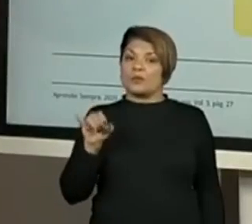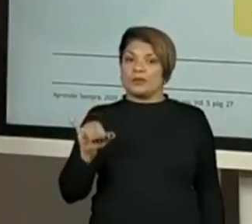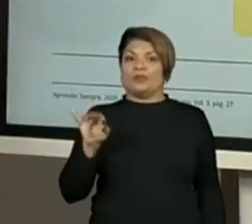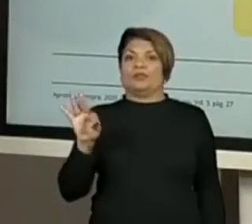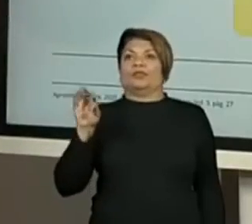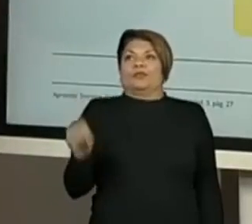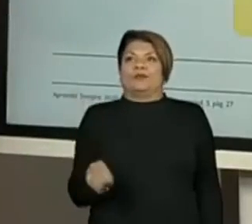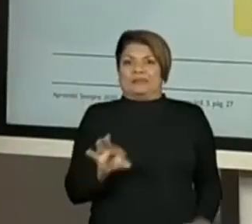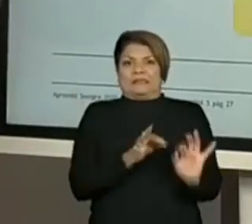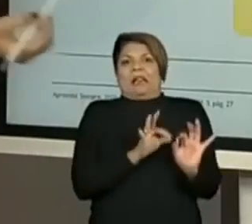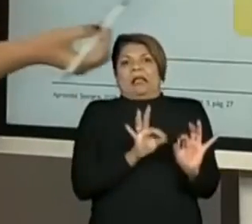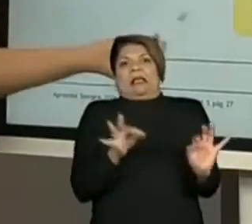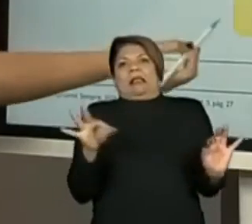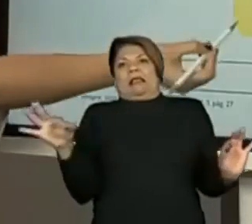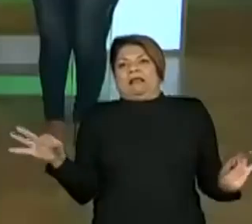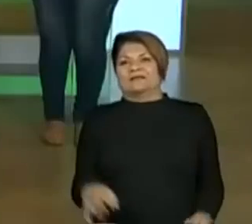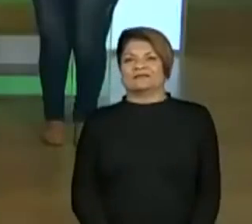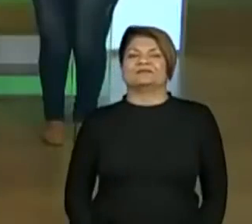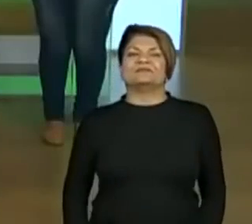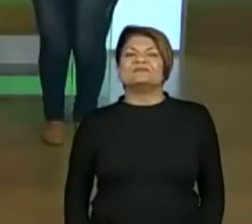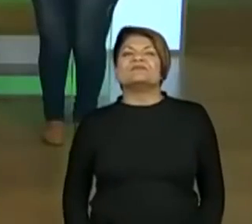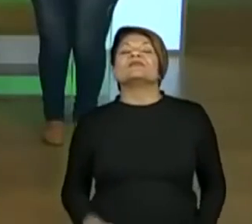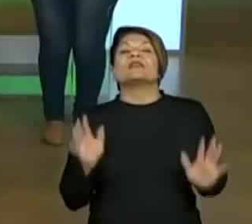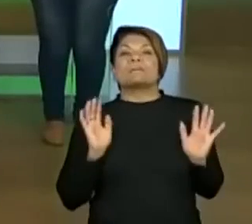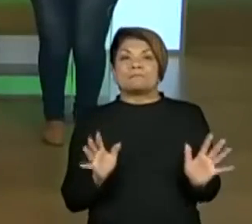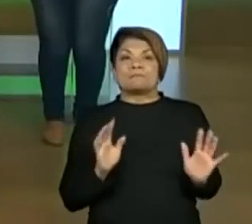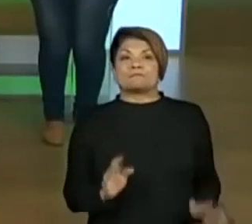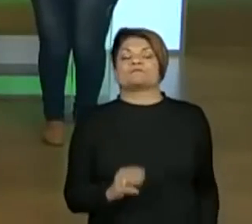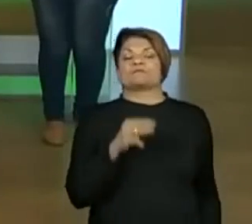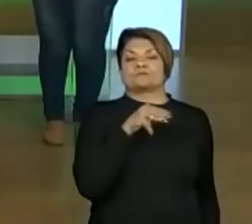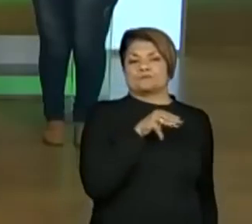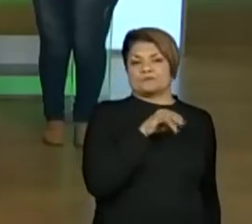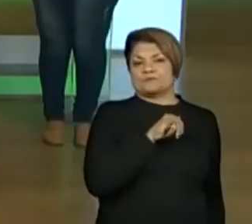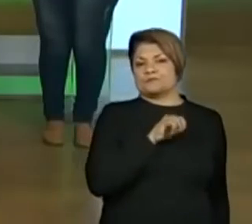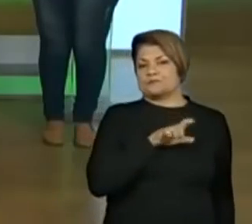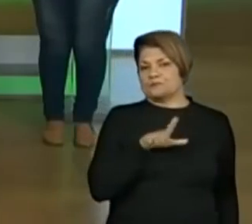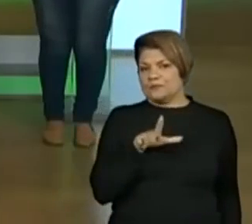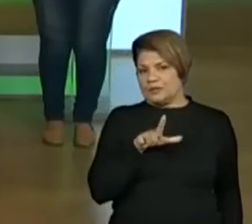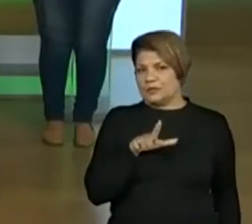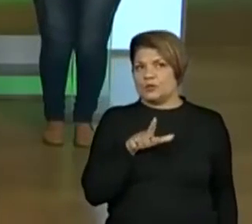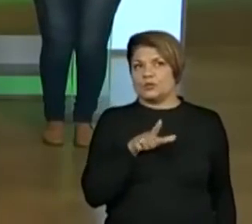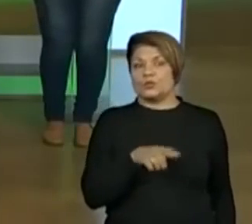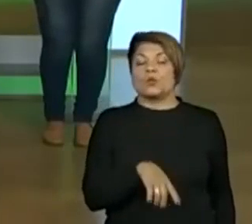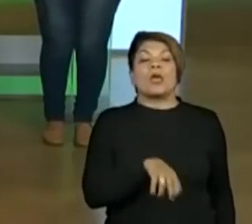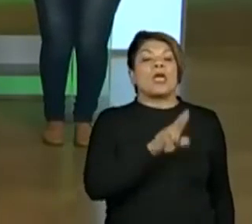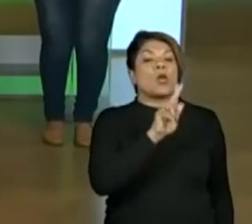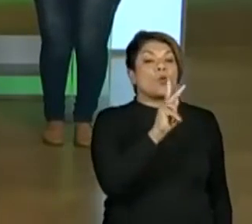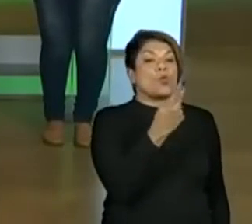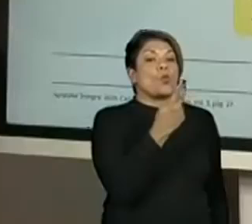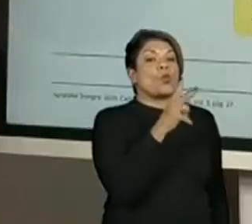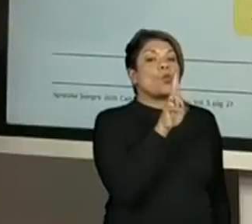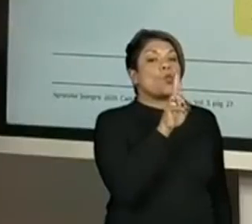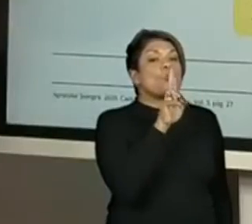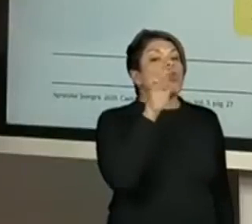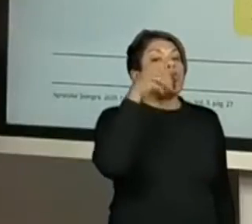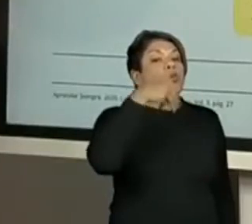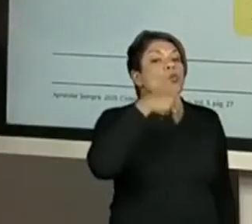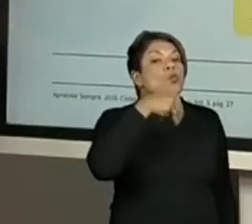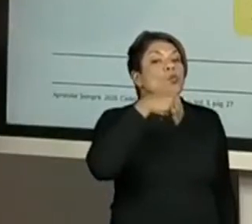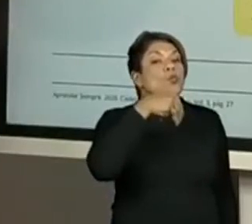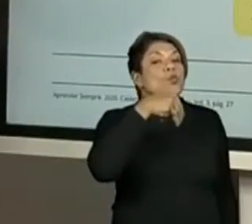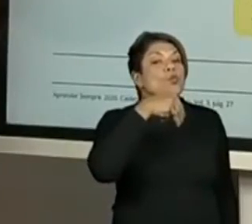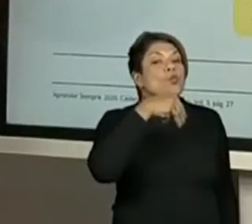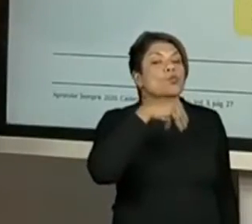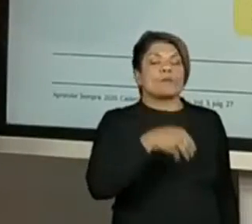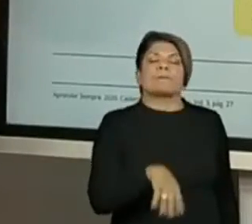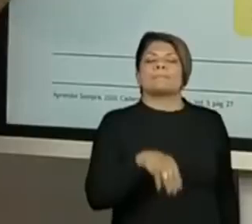aí, aqui eu vou escrever mil, mas eu vou escrever um mil, porque só tem